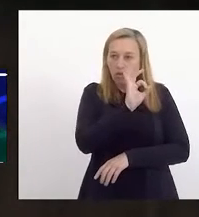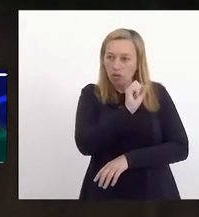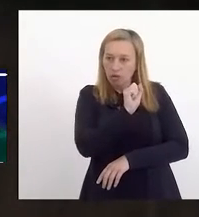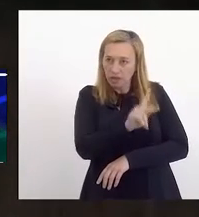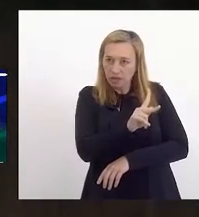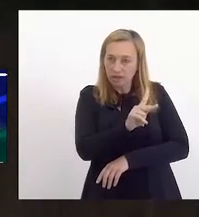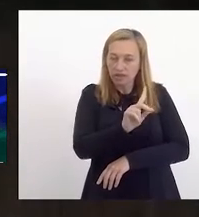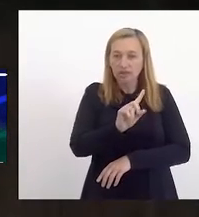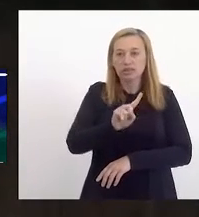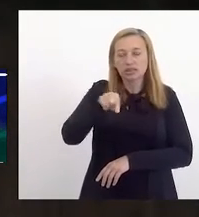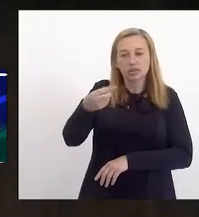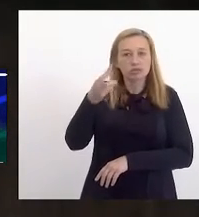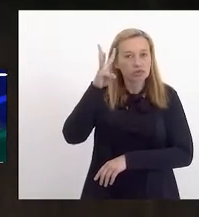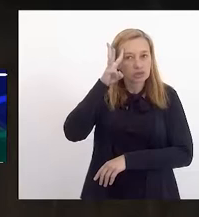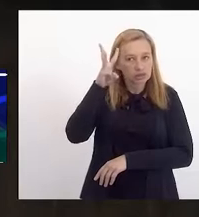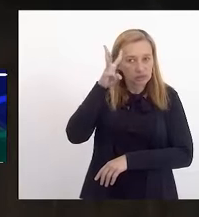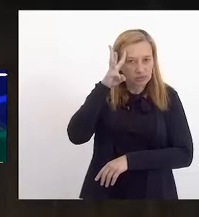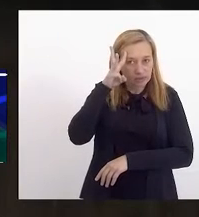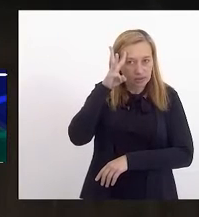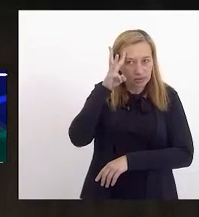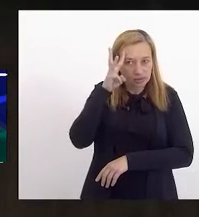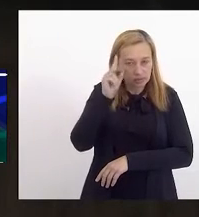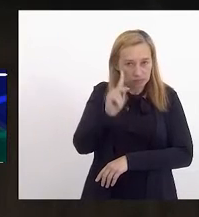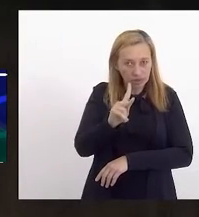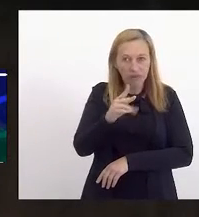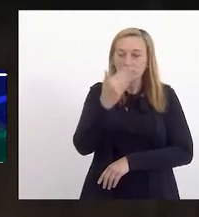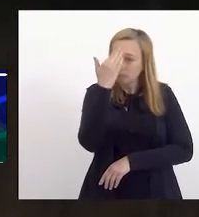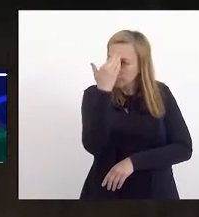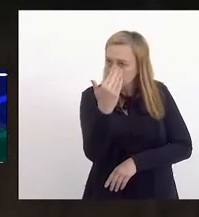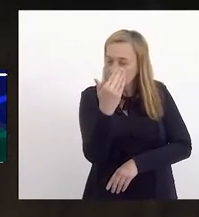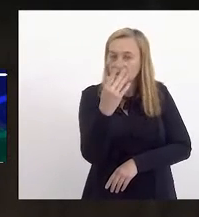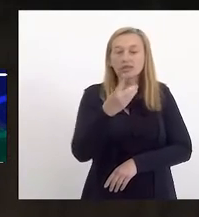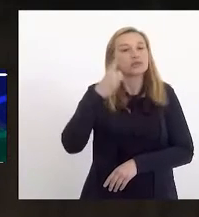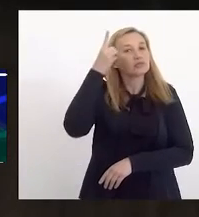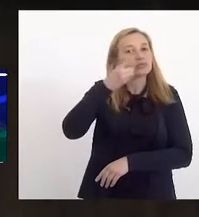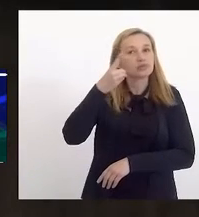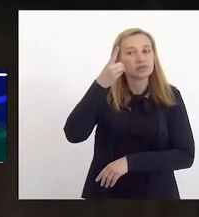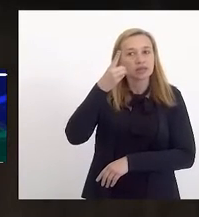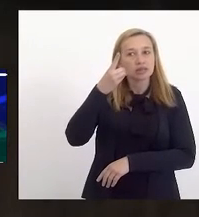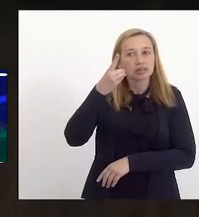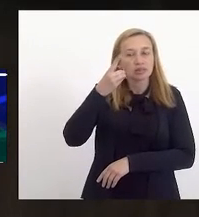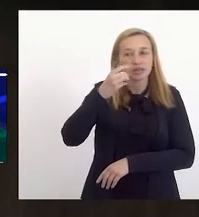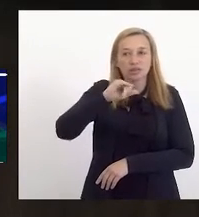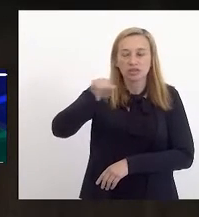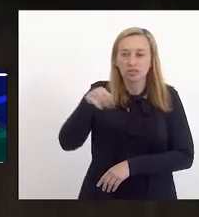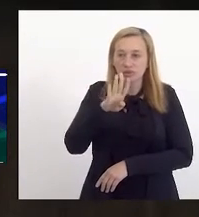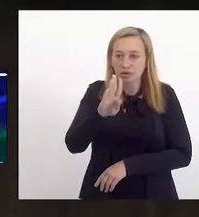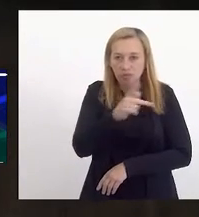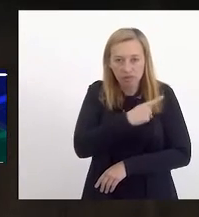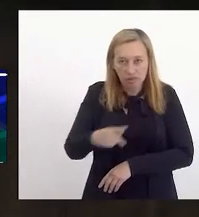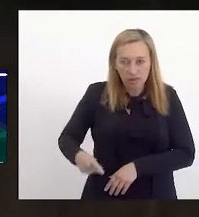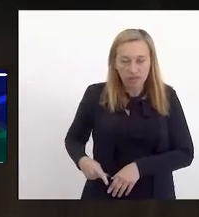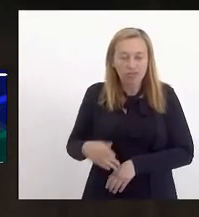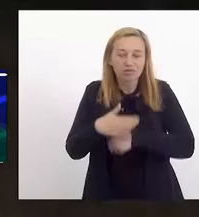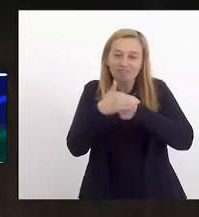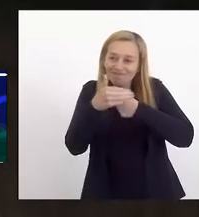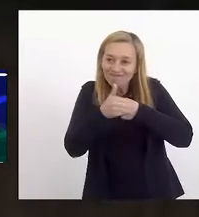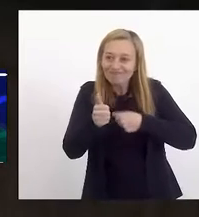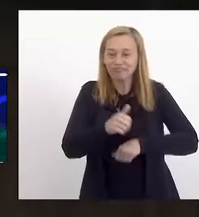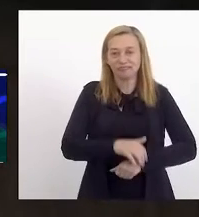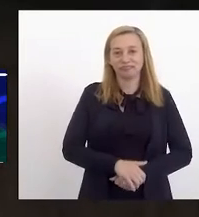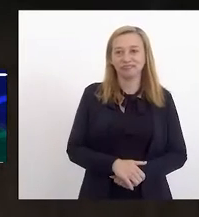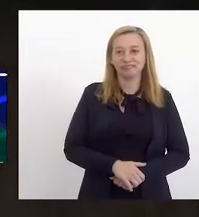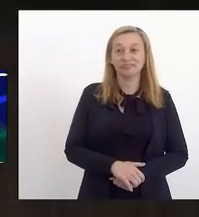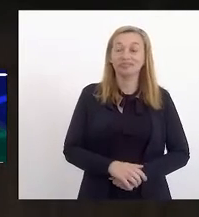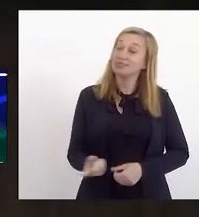próxima terça-feira. Agradecer ao presidente Jair Bittencourt pelo carinho.